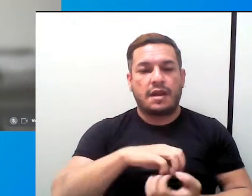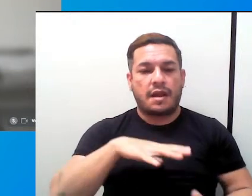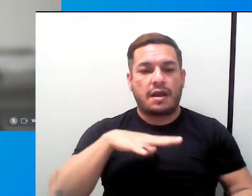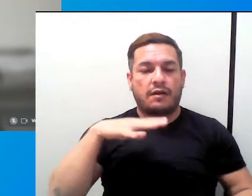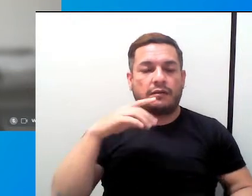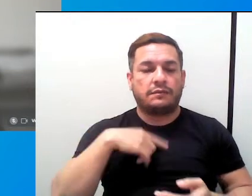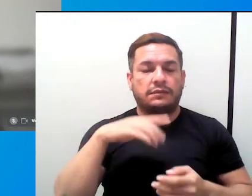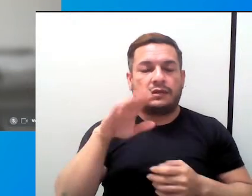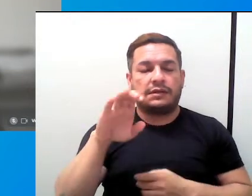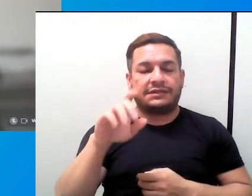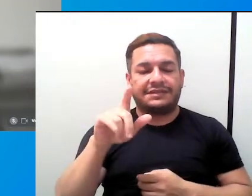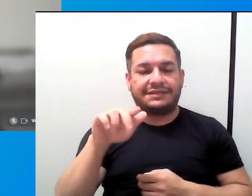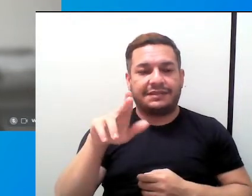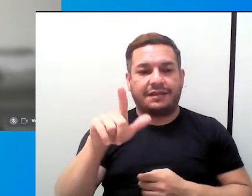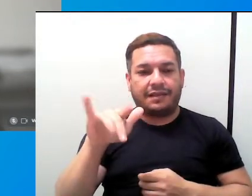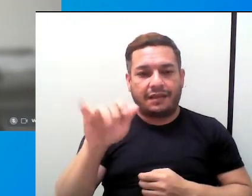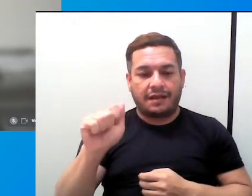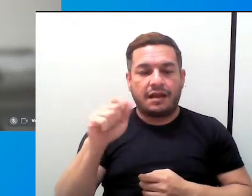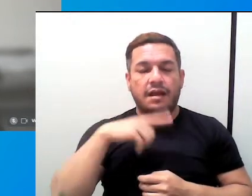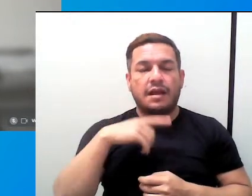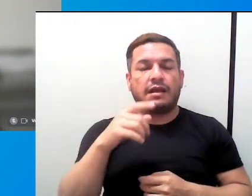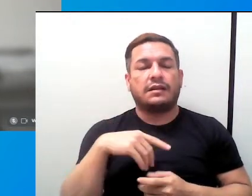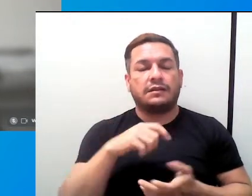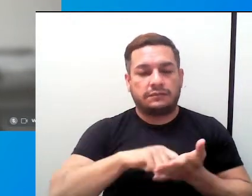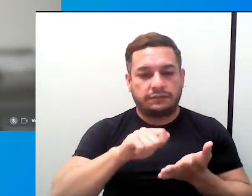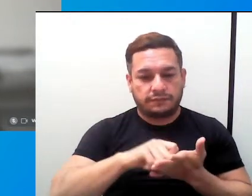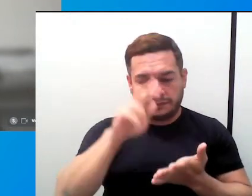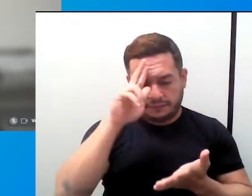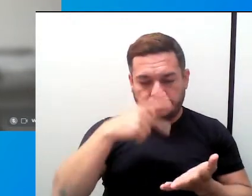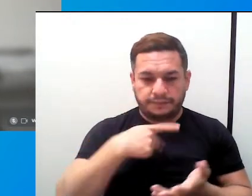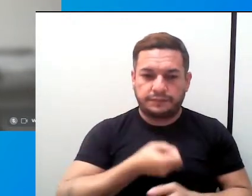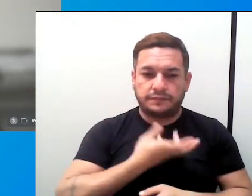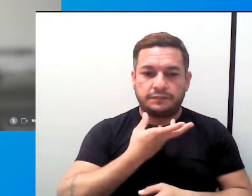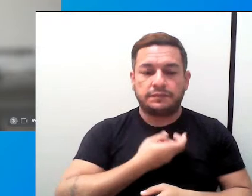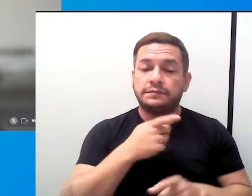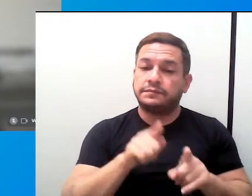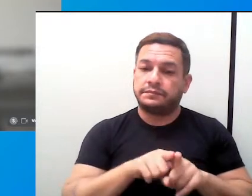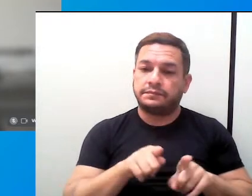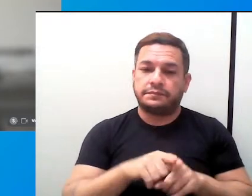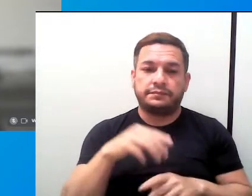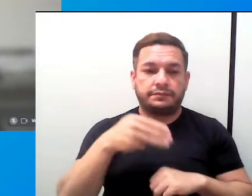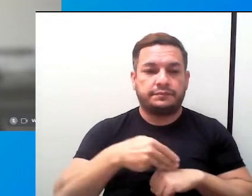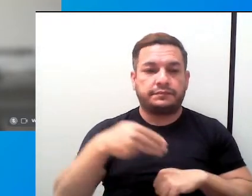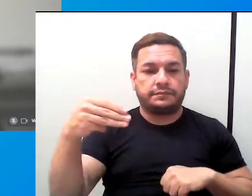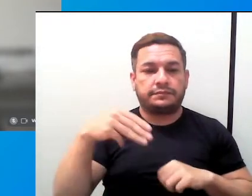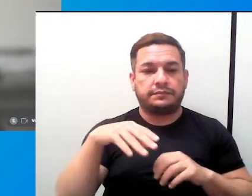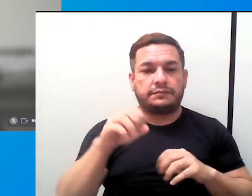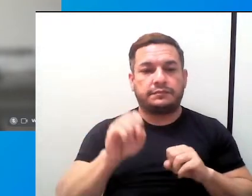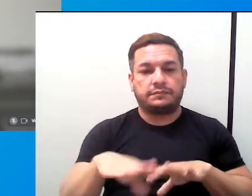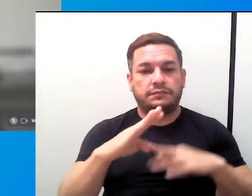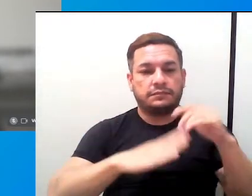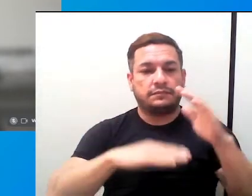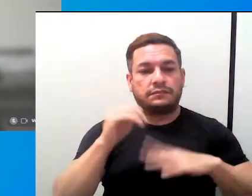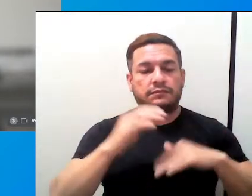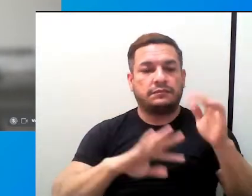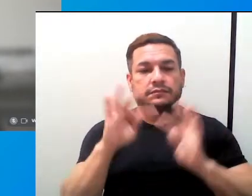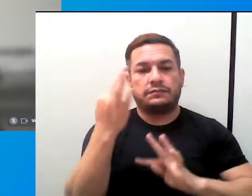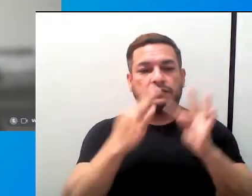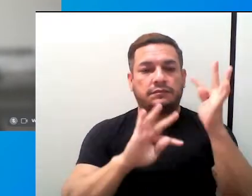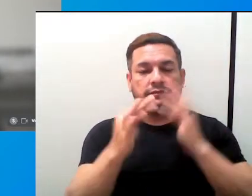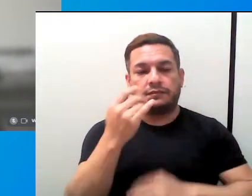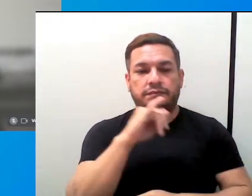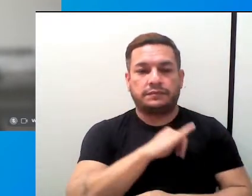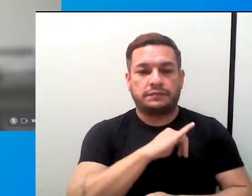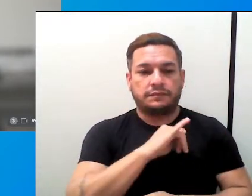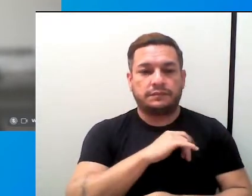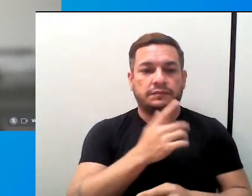ela é escritora, poetisa, contista e cronista. Ela é mestre em educação profissional e tecnológica pelo IFAC